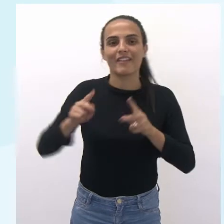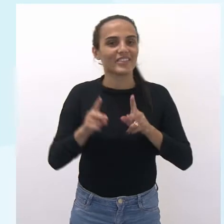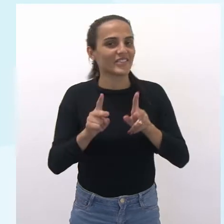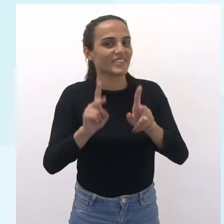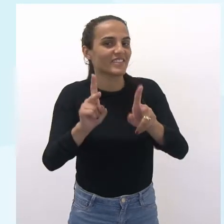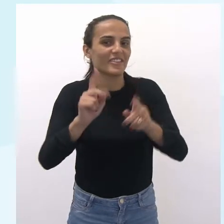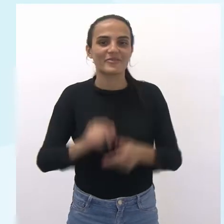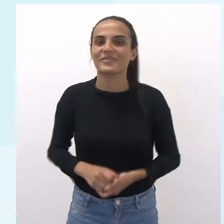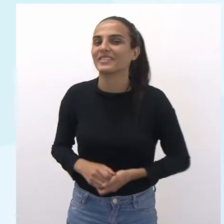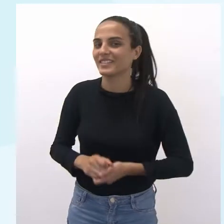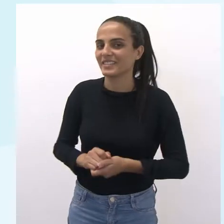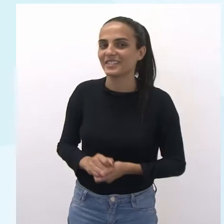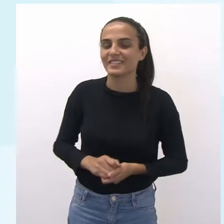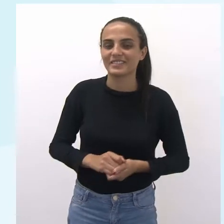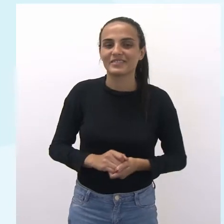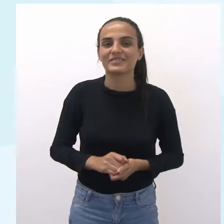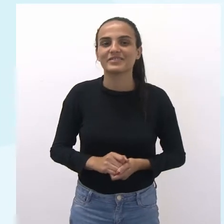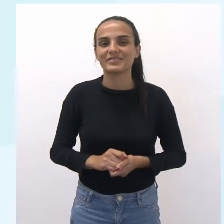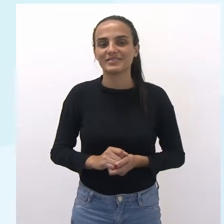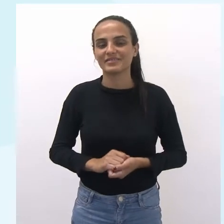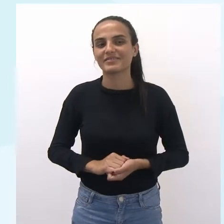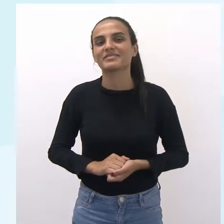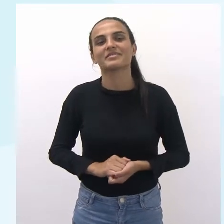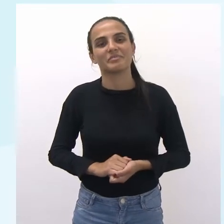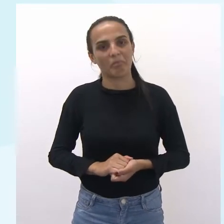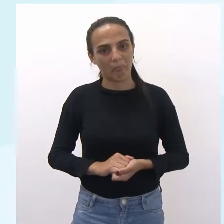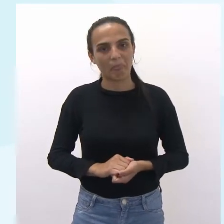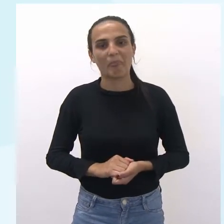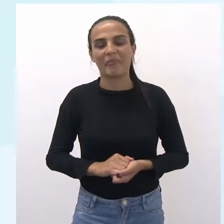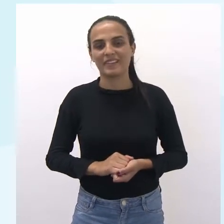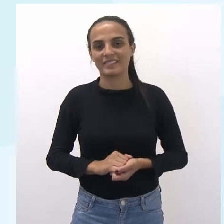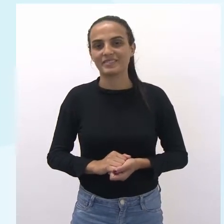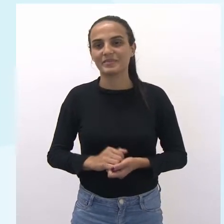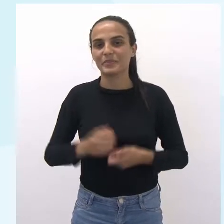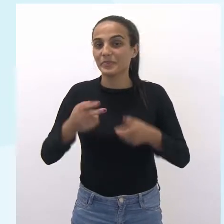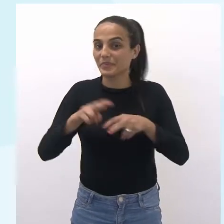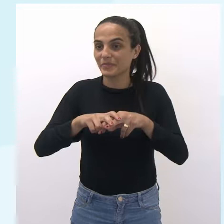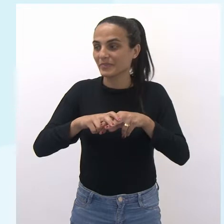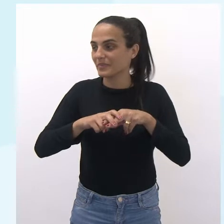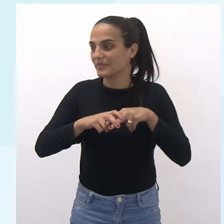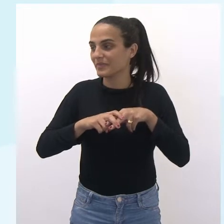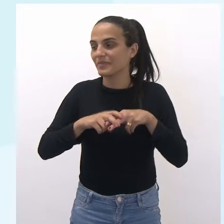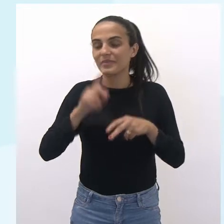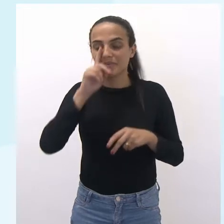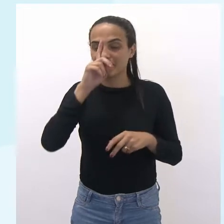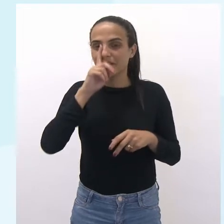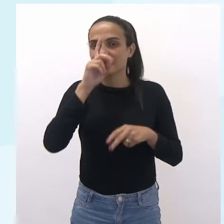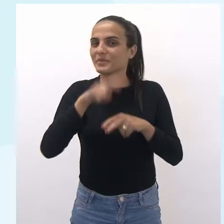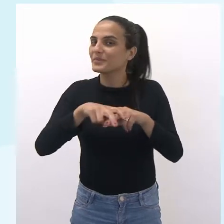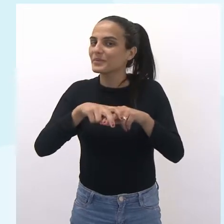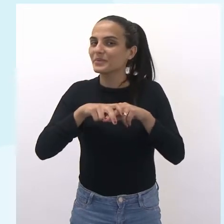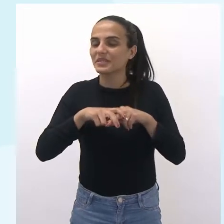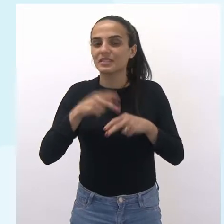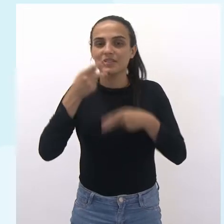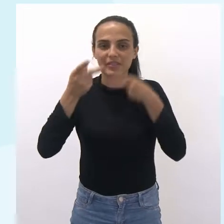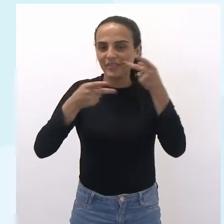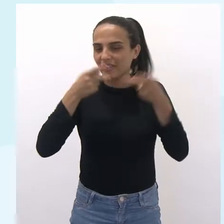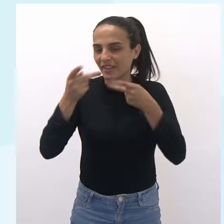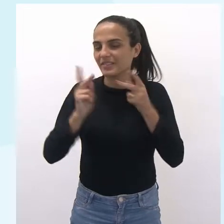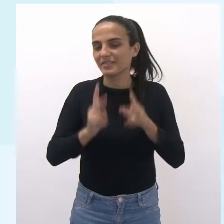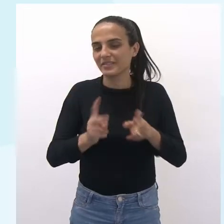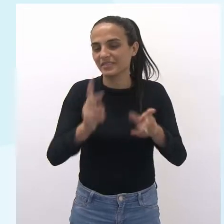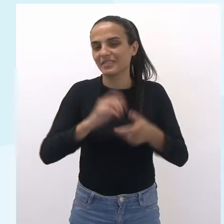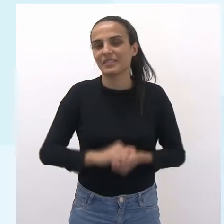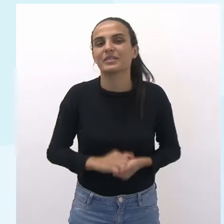aqui no odierno, né? É arriscado. Por isso que eu falo até